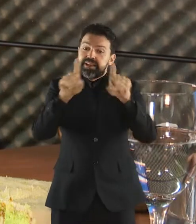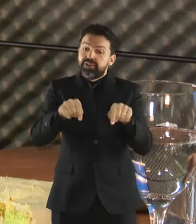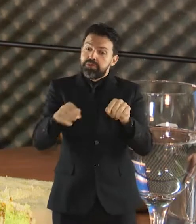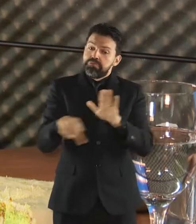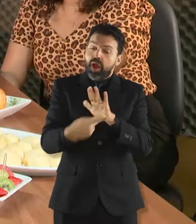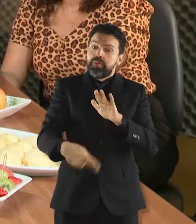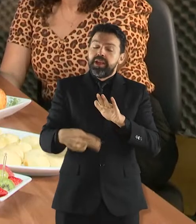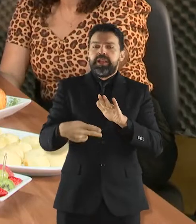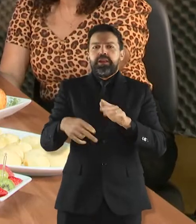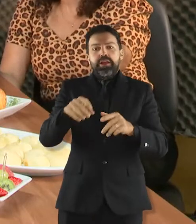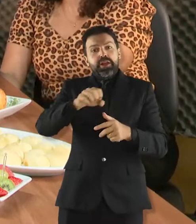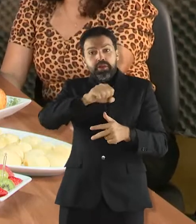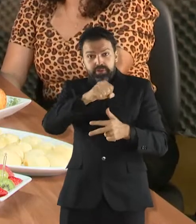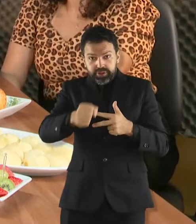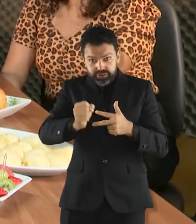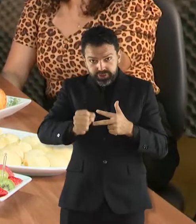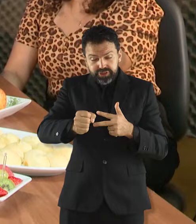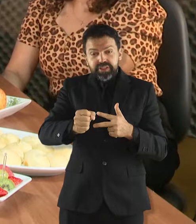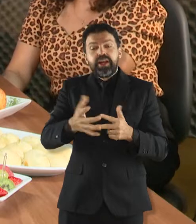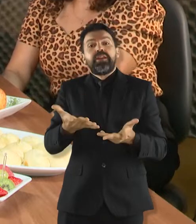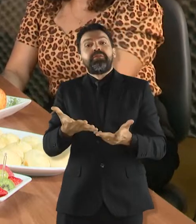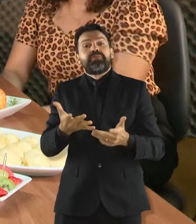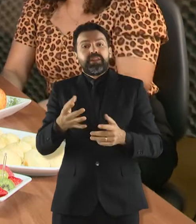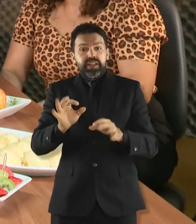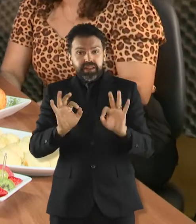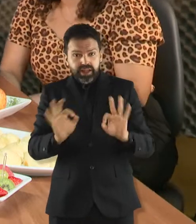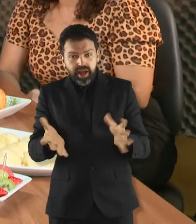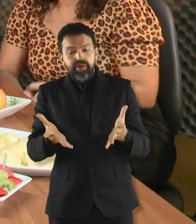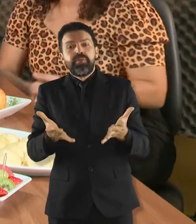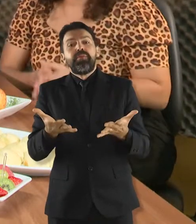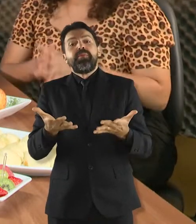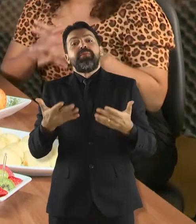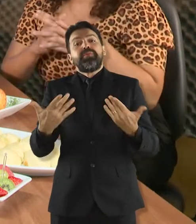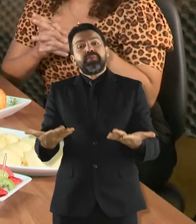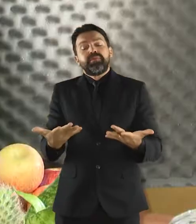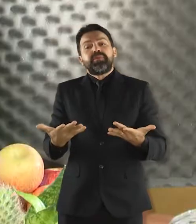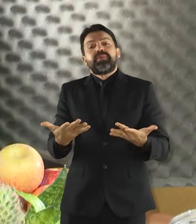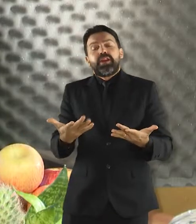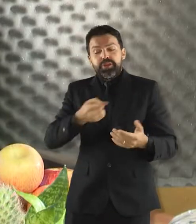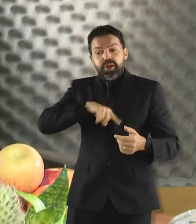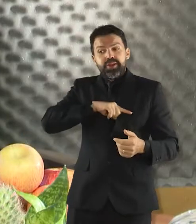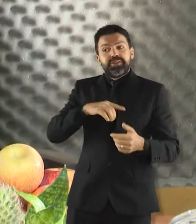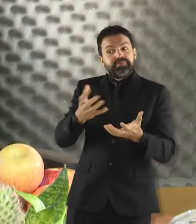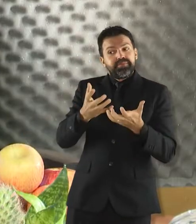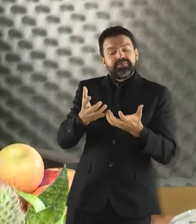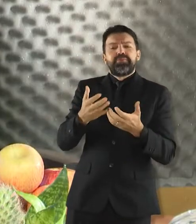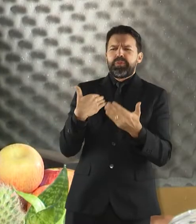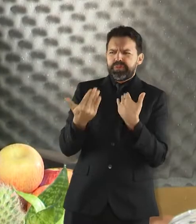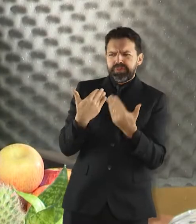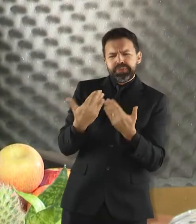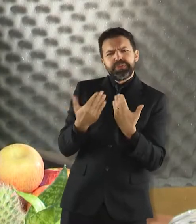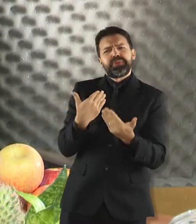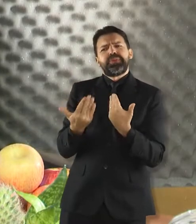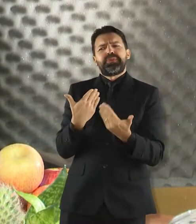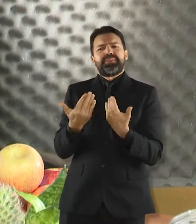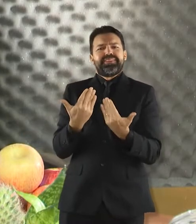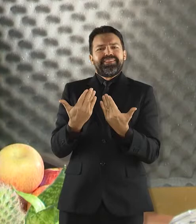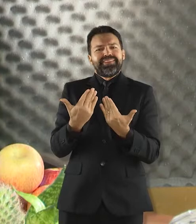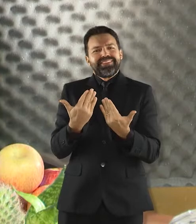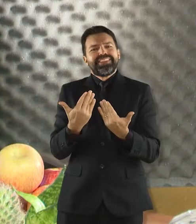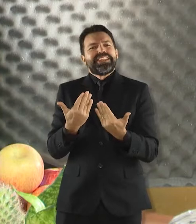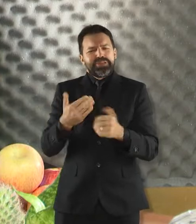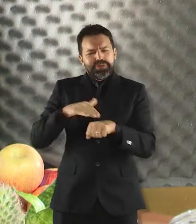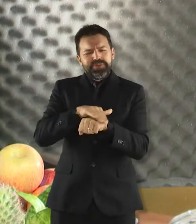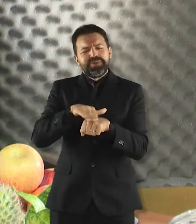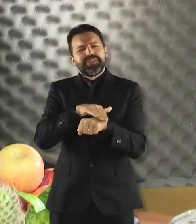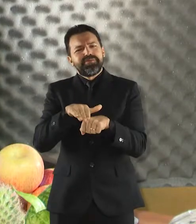enfim. Beleza, minha amiga. E hoje, como eu te falei, né, o objetivo é a gente escavacar a tua vida, sair um pouquinho, a gente vai entrar, claro,